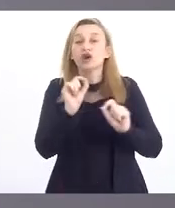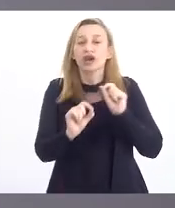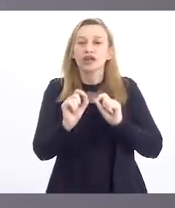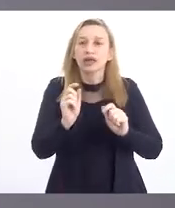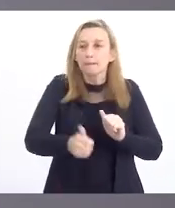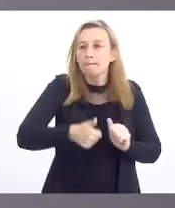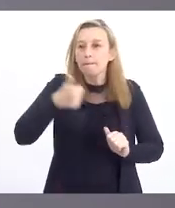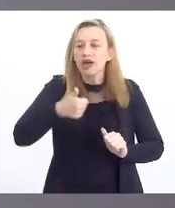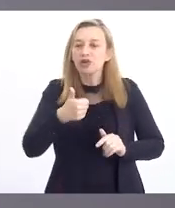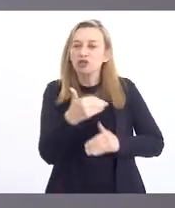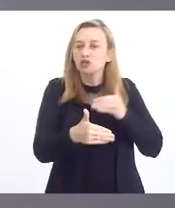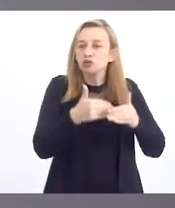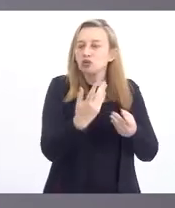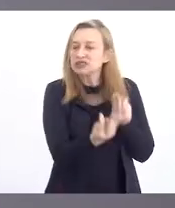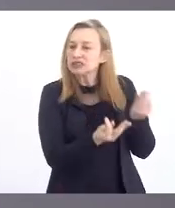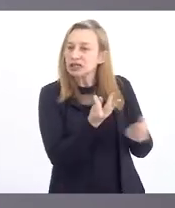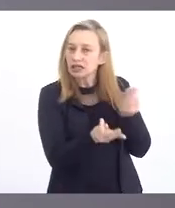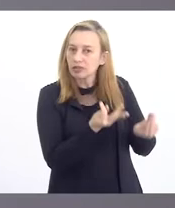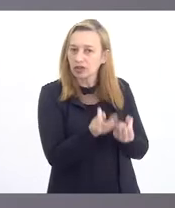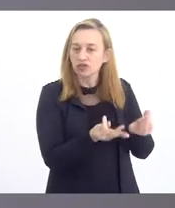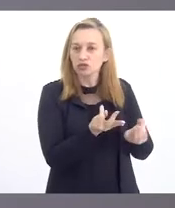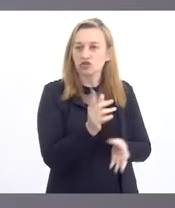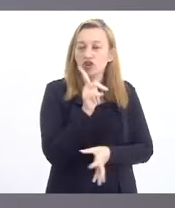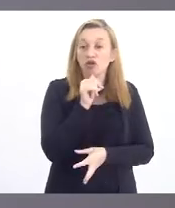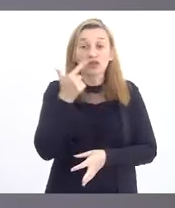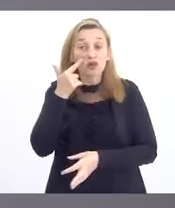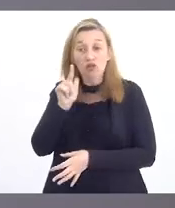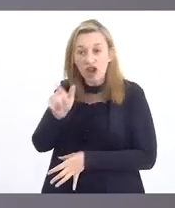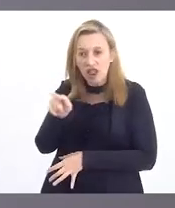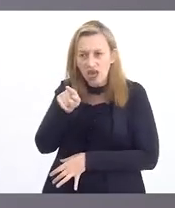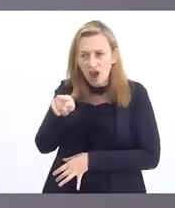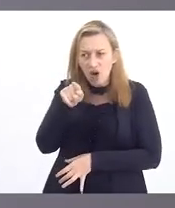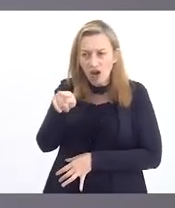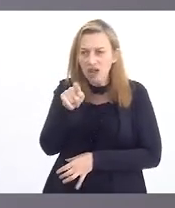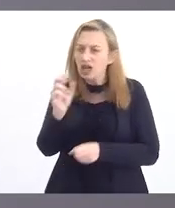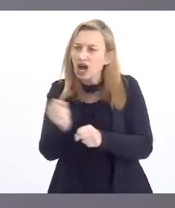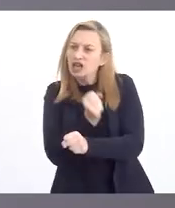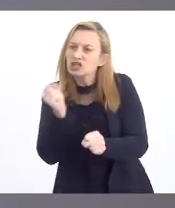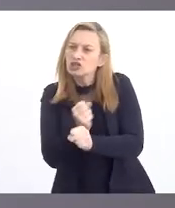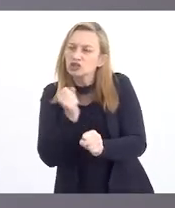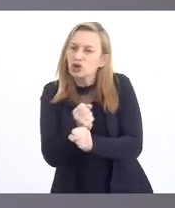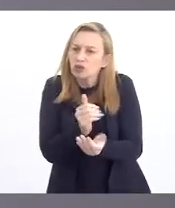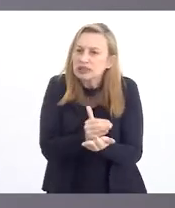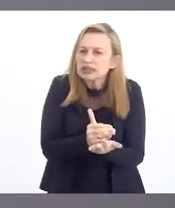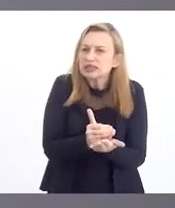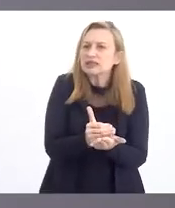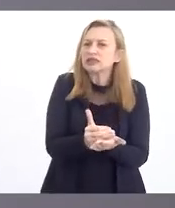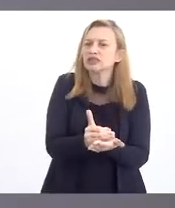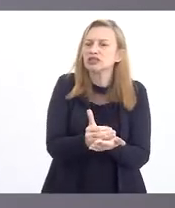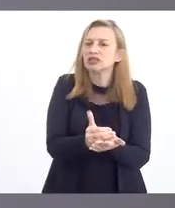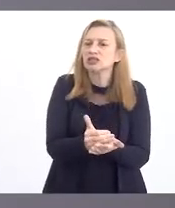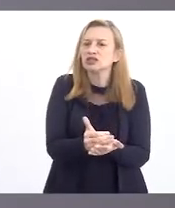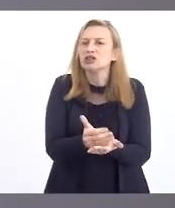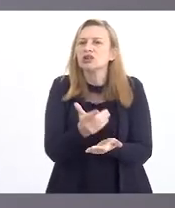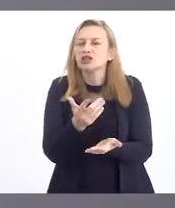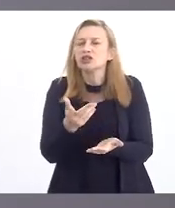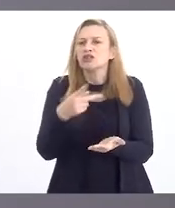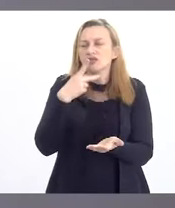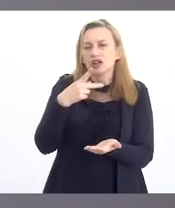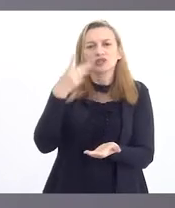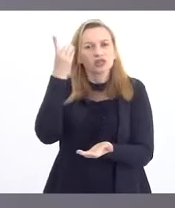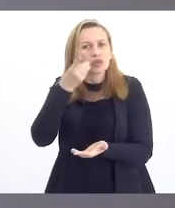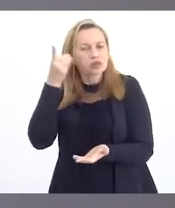do processo de tratamento. Quando vocês forem ver ali as obras que estão em andamento, aí até atendendo ao que os